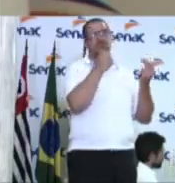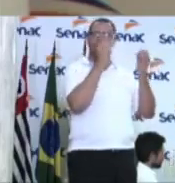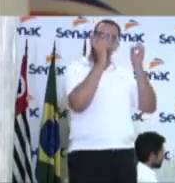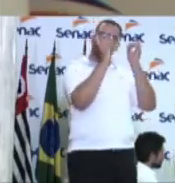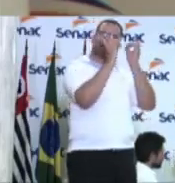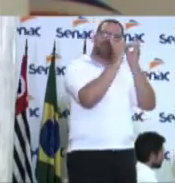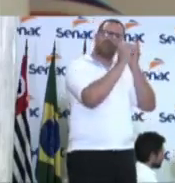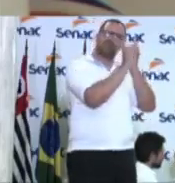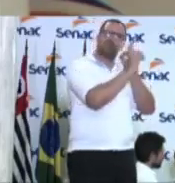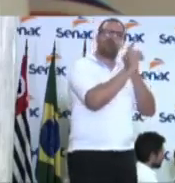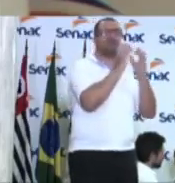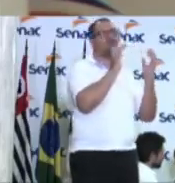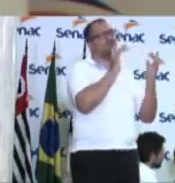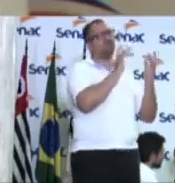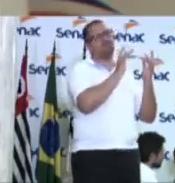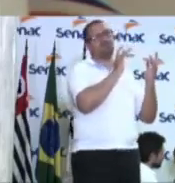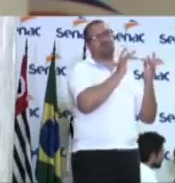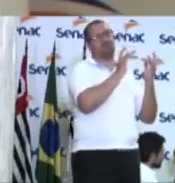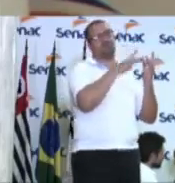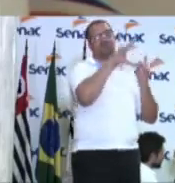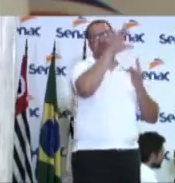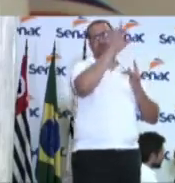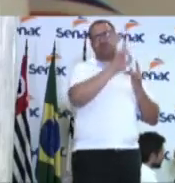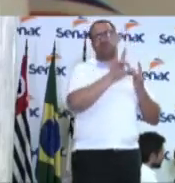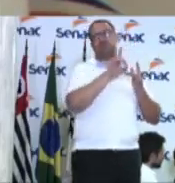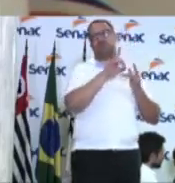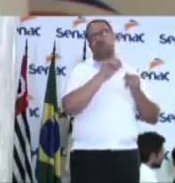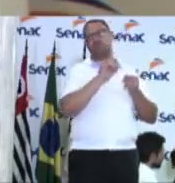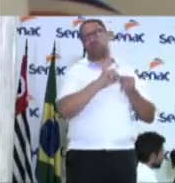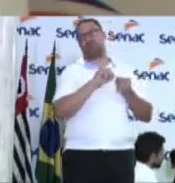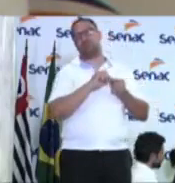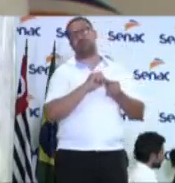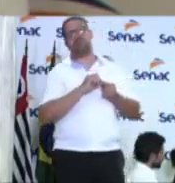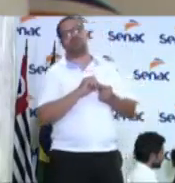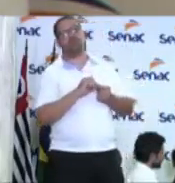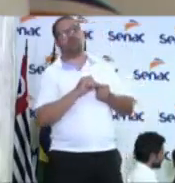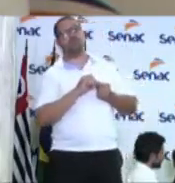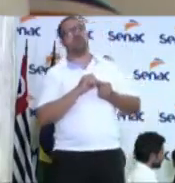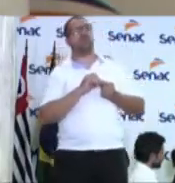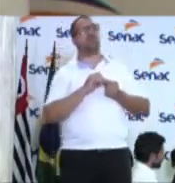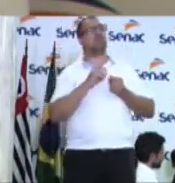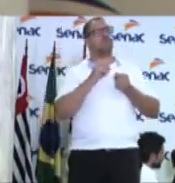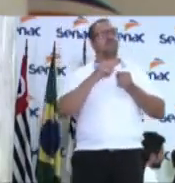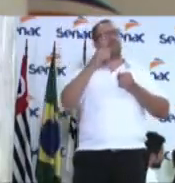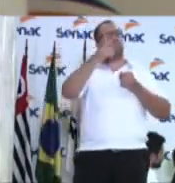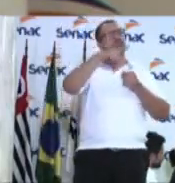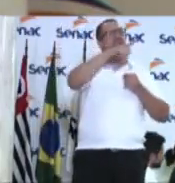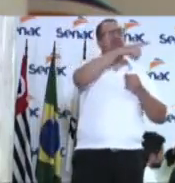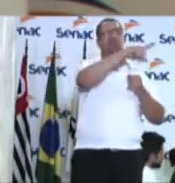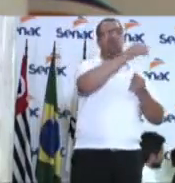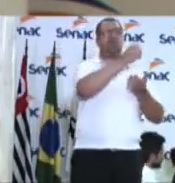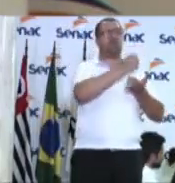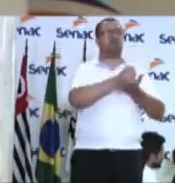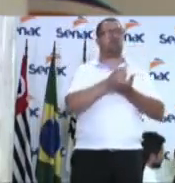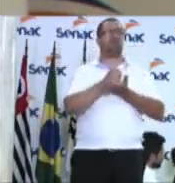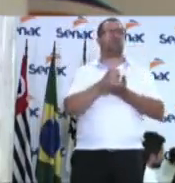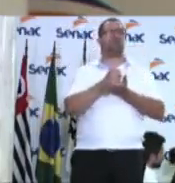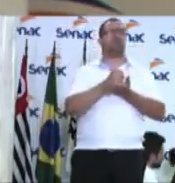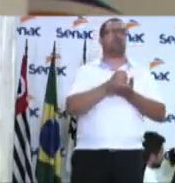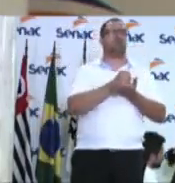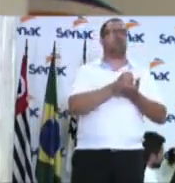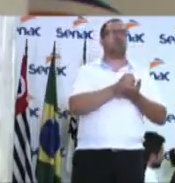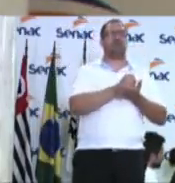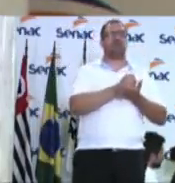difícil o contrário. Eu lembro muito assim, do diretor de criação, né, o Fábio, dizendo assim, a gente tendo que criar outras marcas, assim, tenta sair